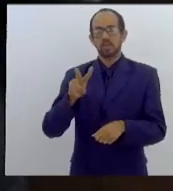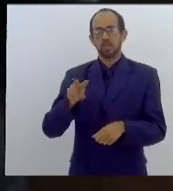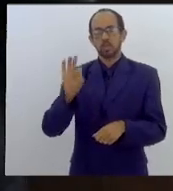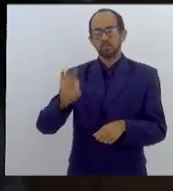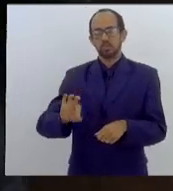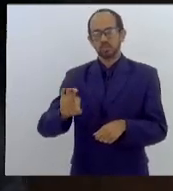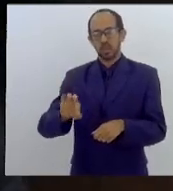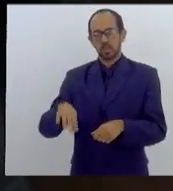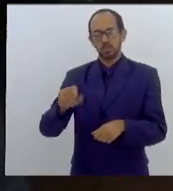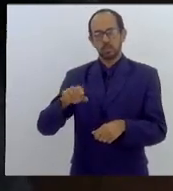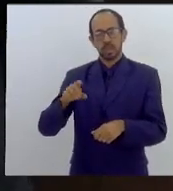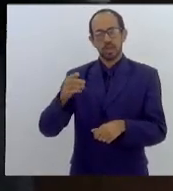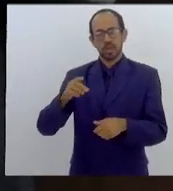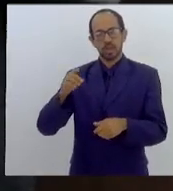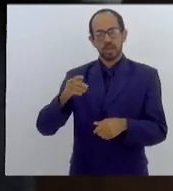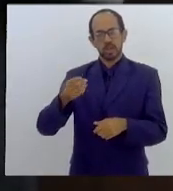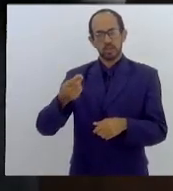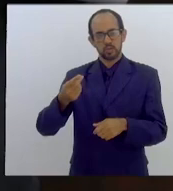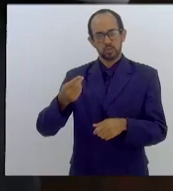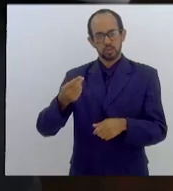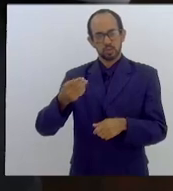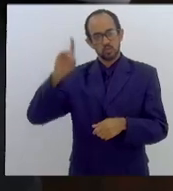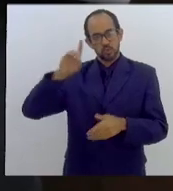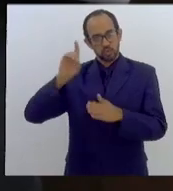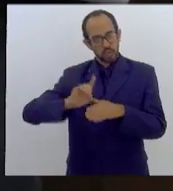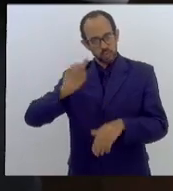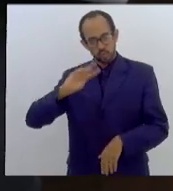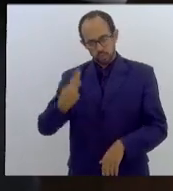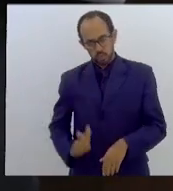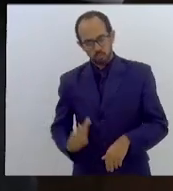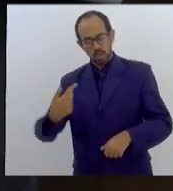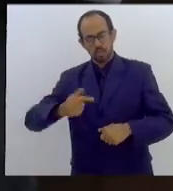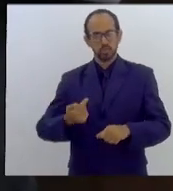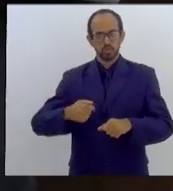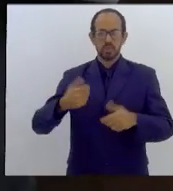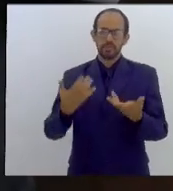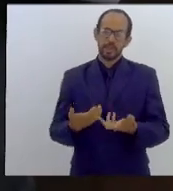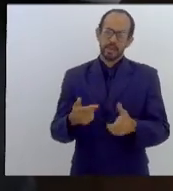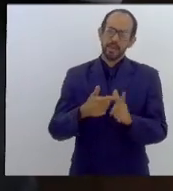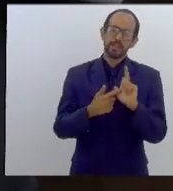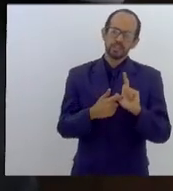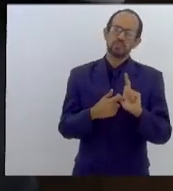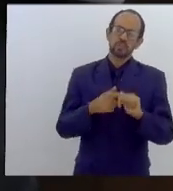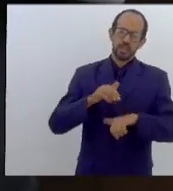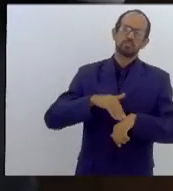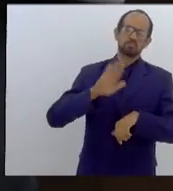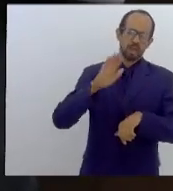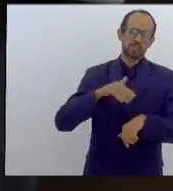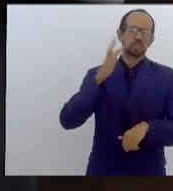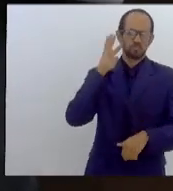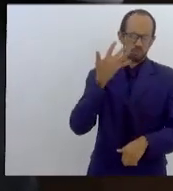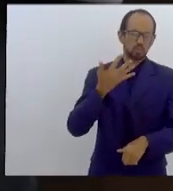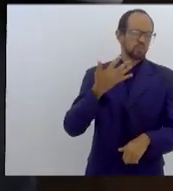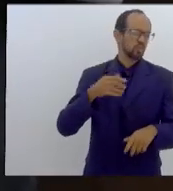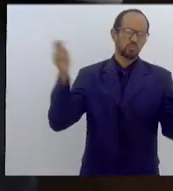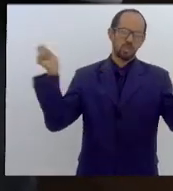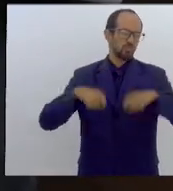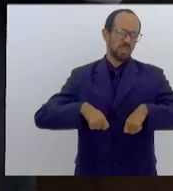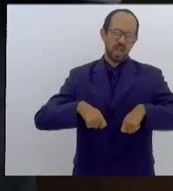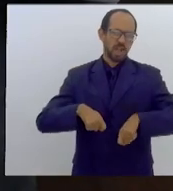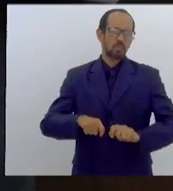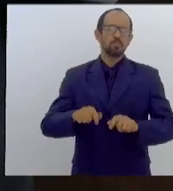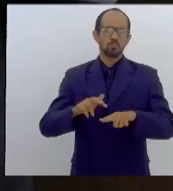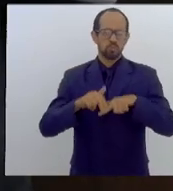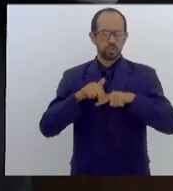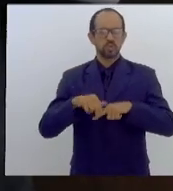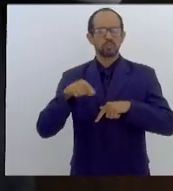Secretaria de Direitos Humanos, buscar o endividamento do Estado como uma solução. Não é a solução e, por isso, fiz esse